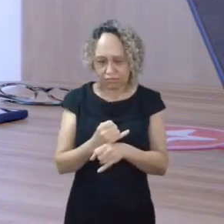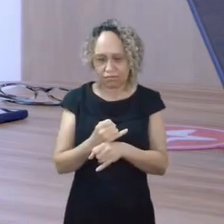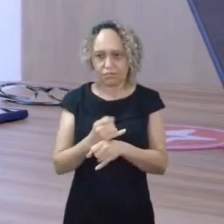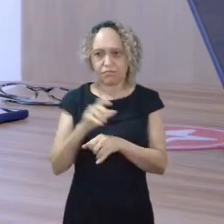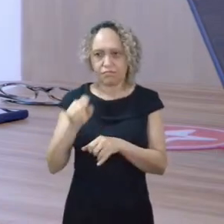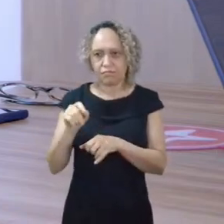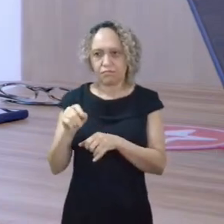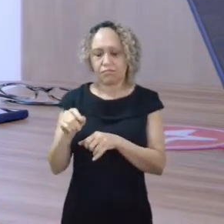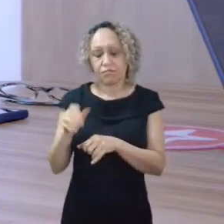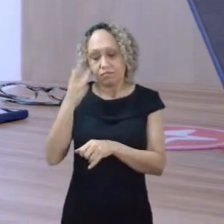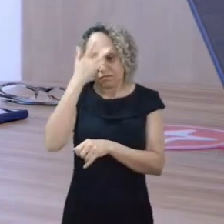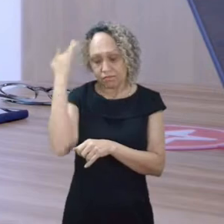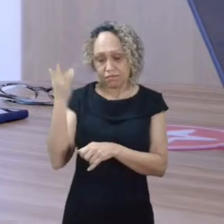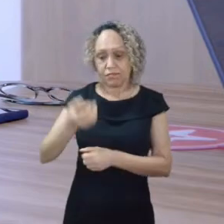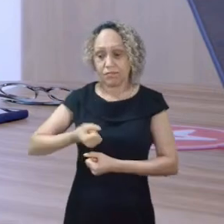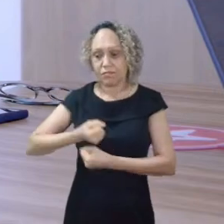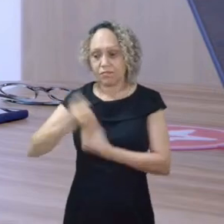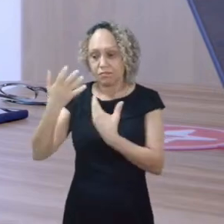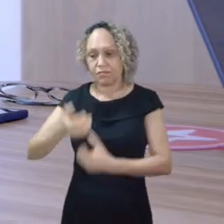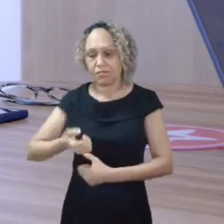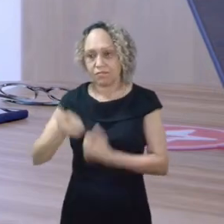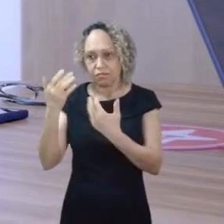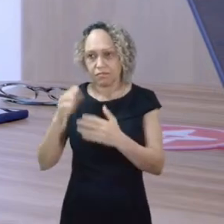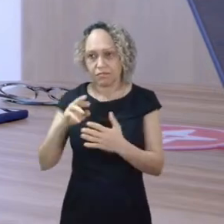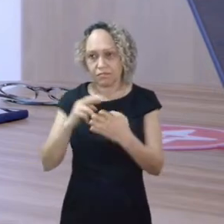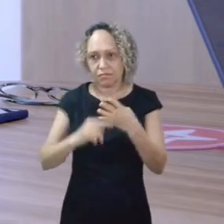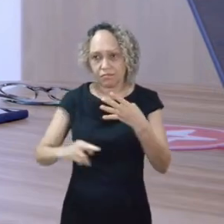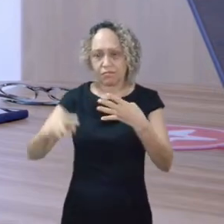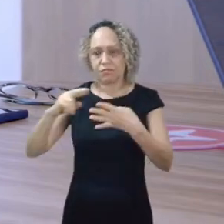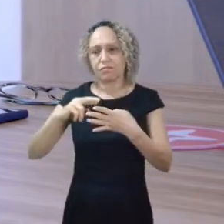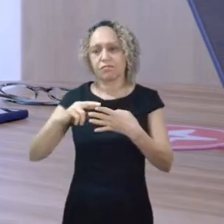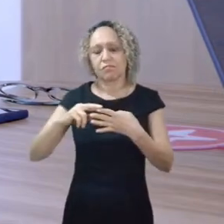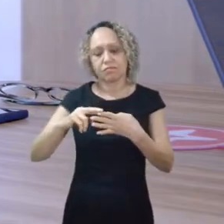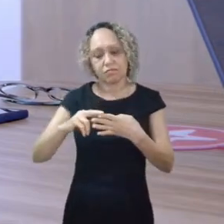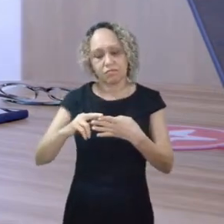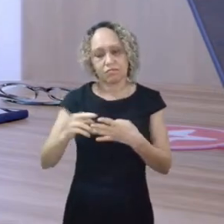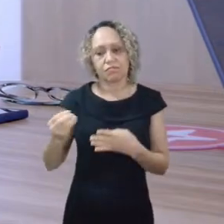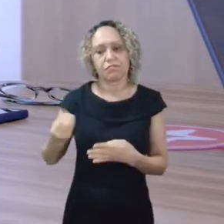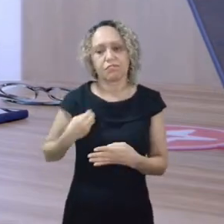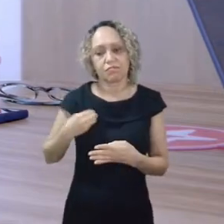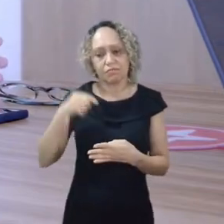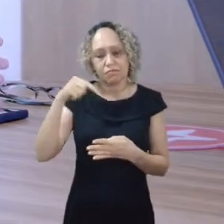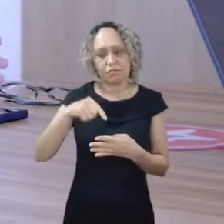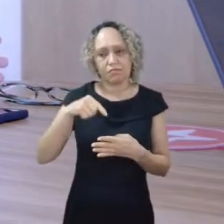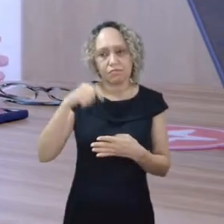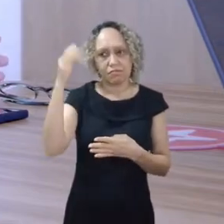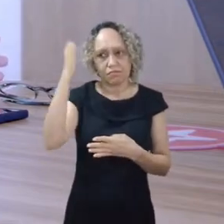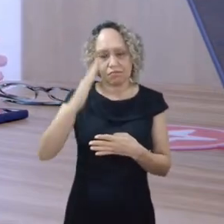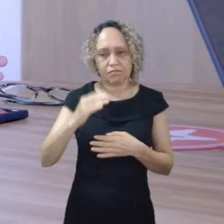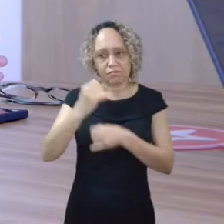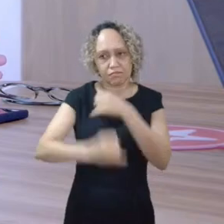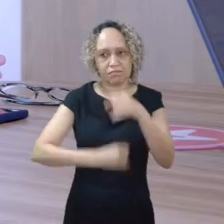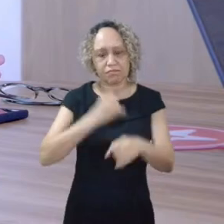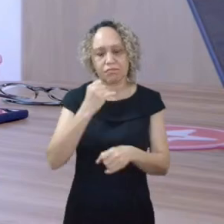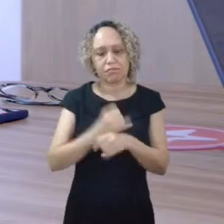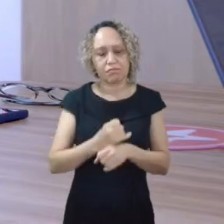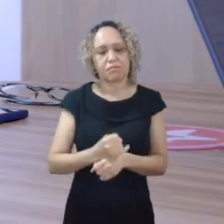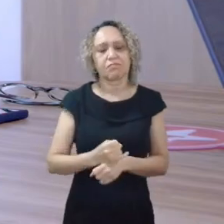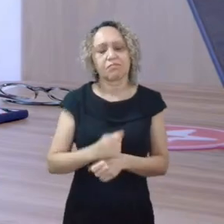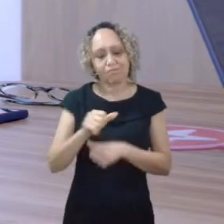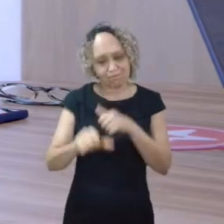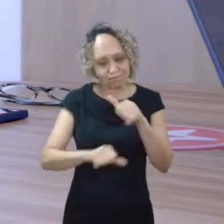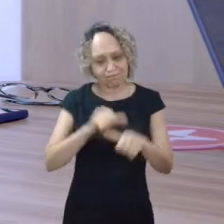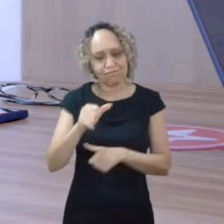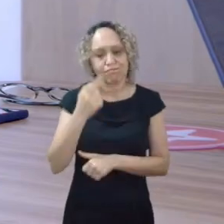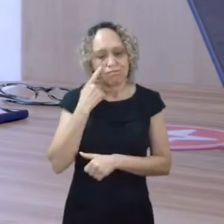recursos extraordinários, a vida na internet vai mudar no Brasil. Para melhor ou para pior, a gente vai ter que avaliar depois, a gente só vai saber depois. Mas vai mudar